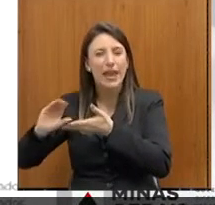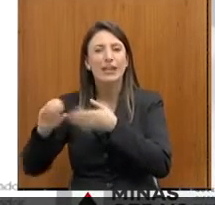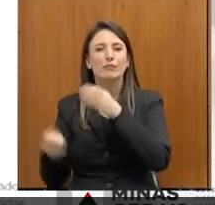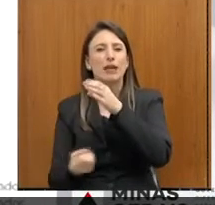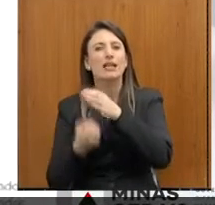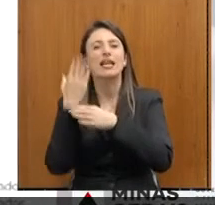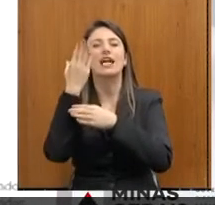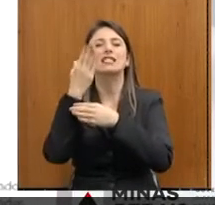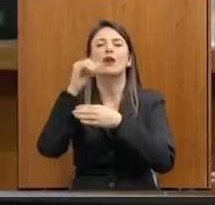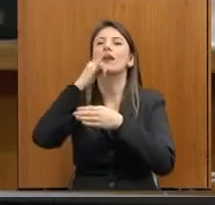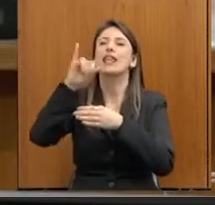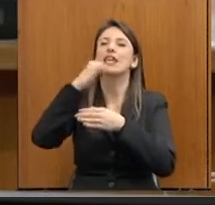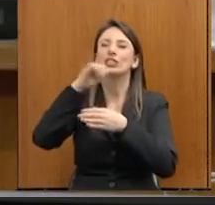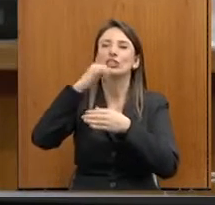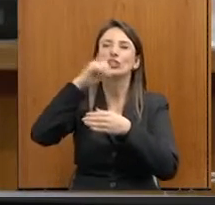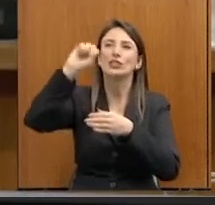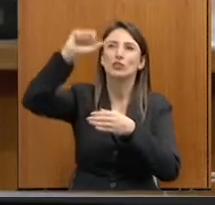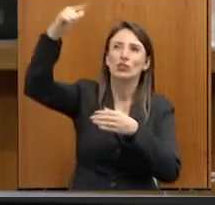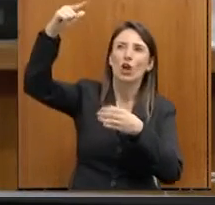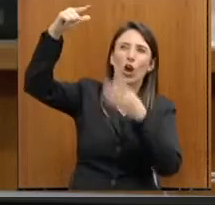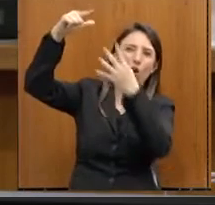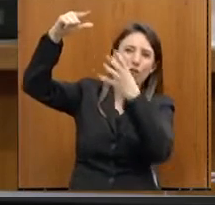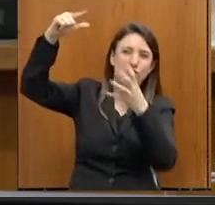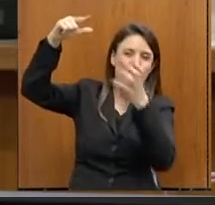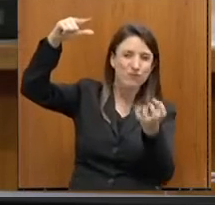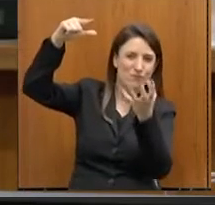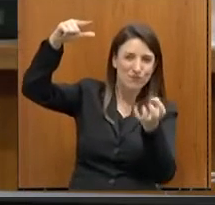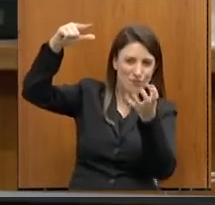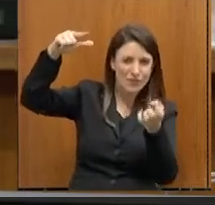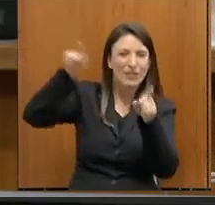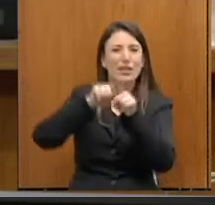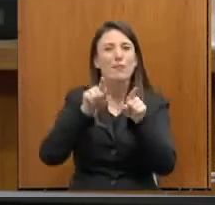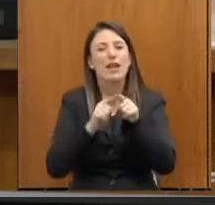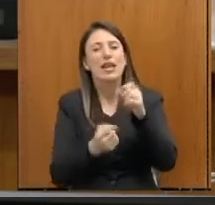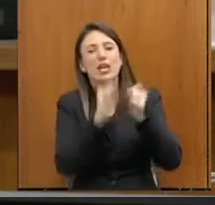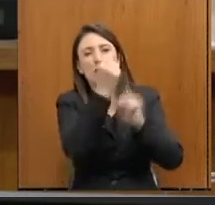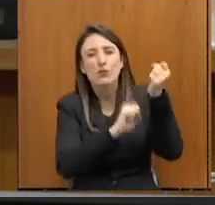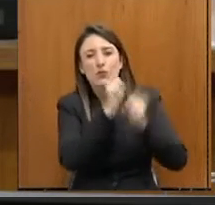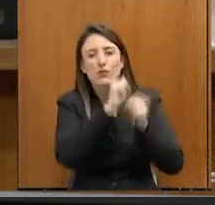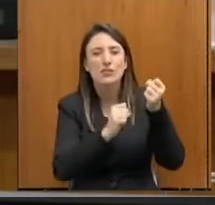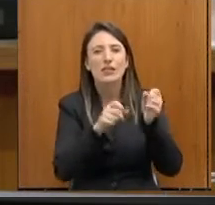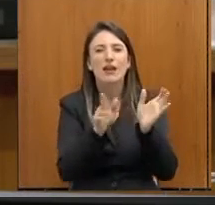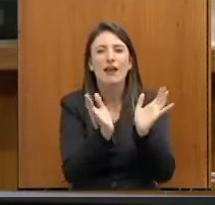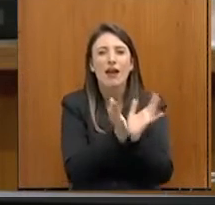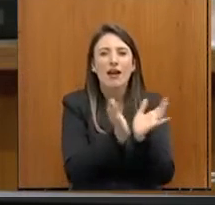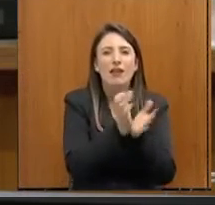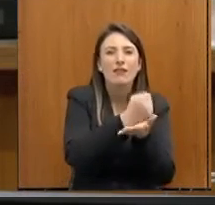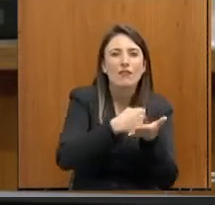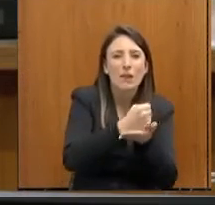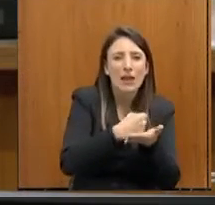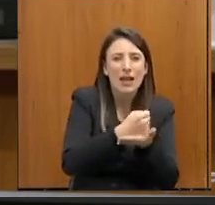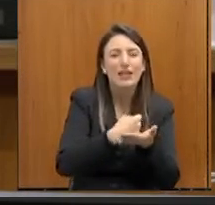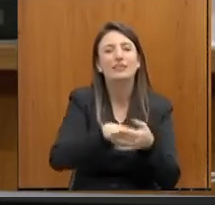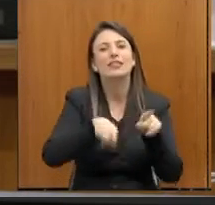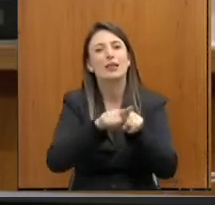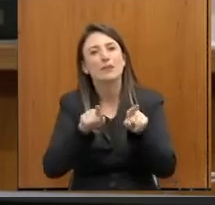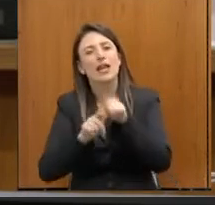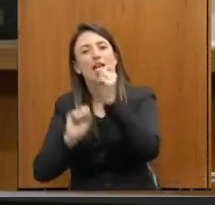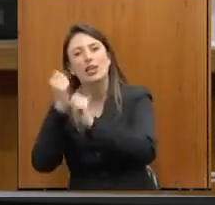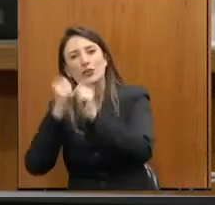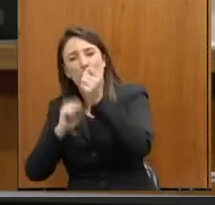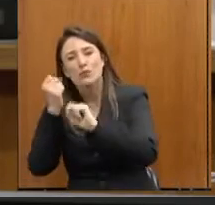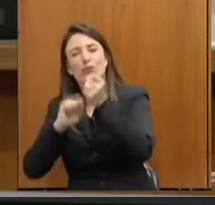energia fotovoltaica indústrias de farmaco e também indústrias é do setor de energia